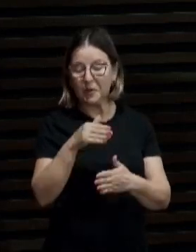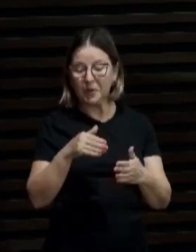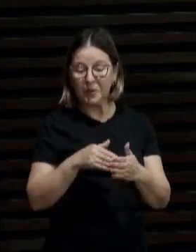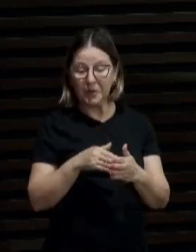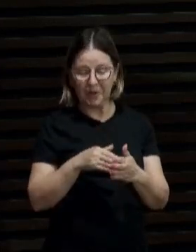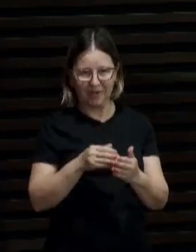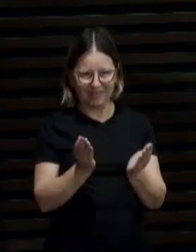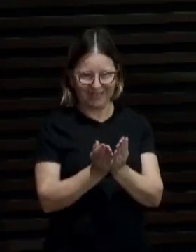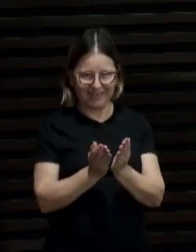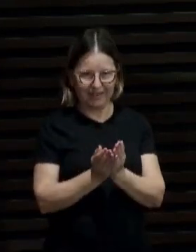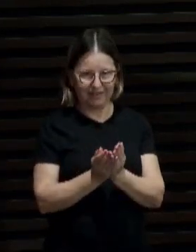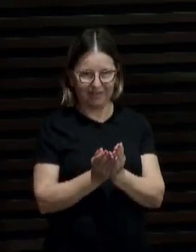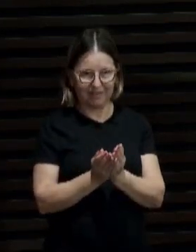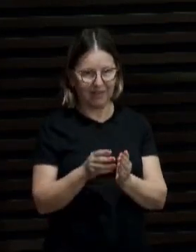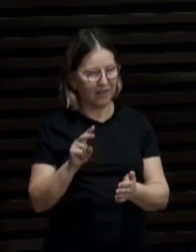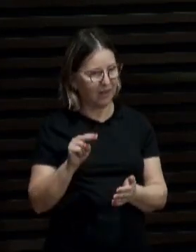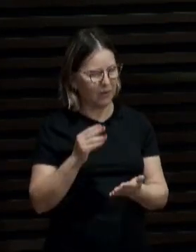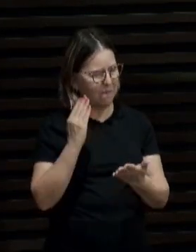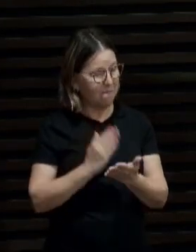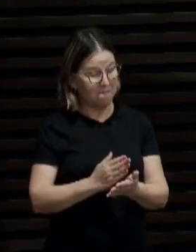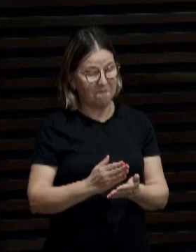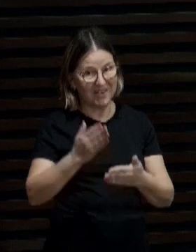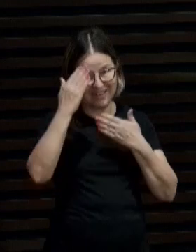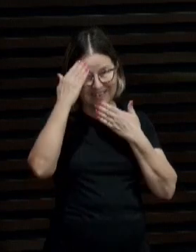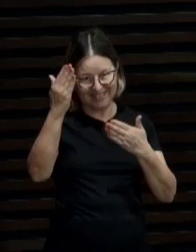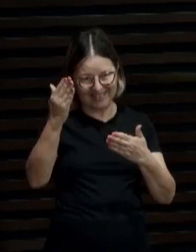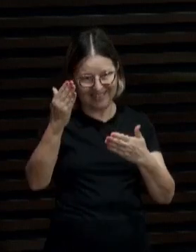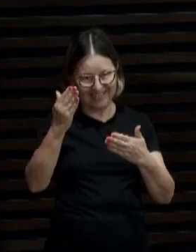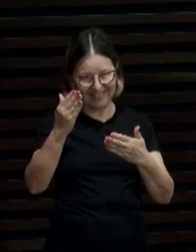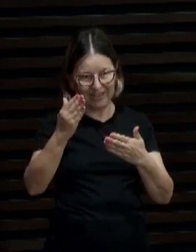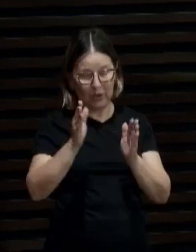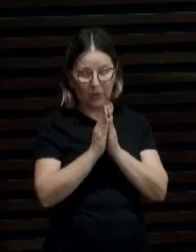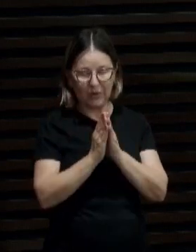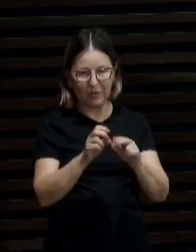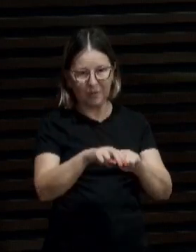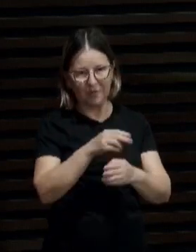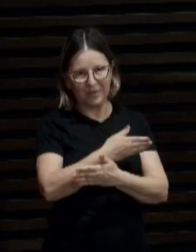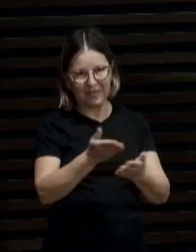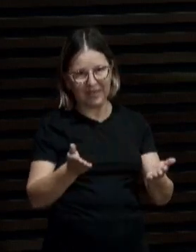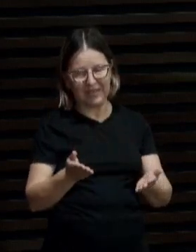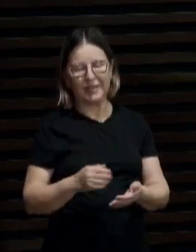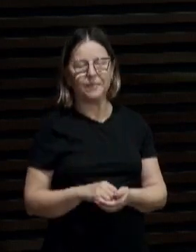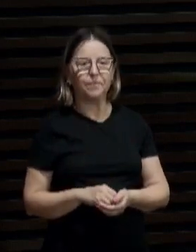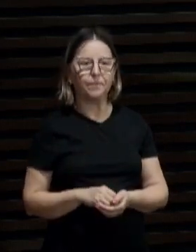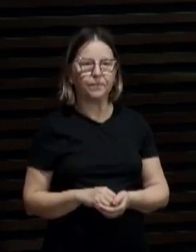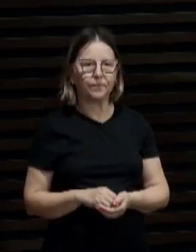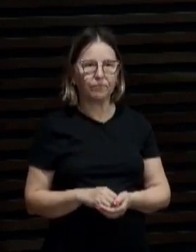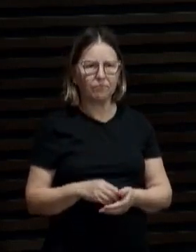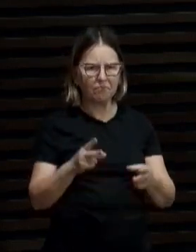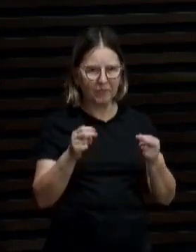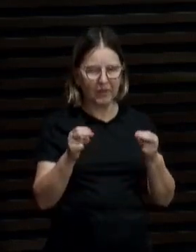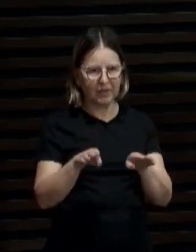dar graças por vós, fazendo menção de vós nas minhas orações. Percebe-se também então que eles